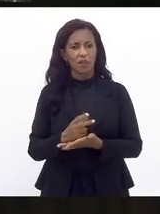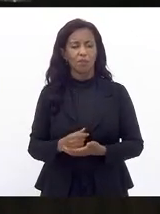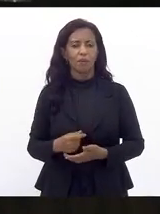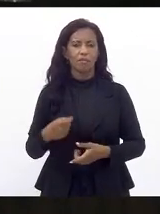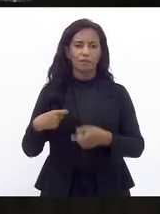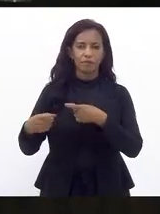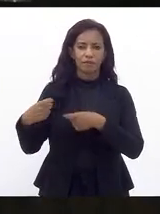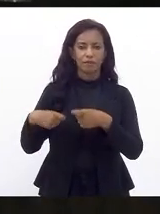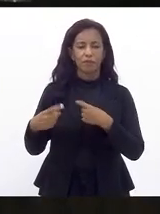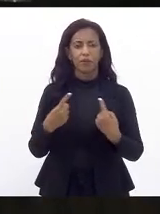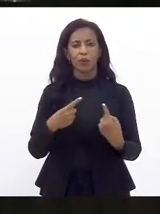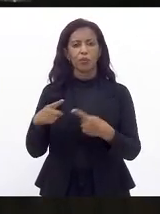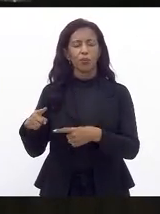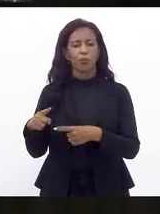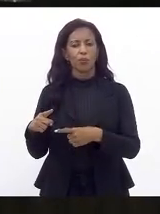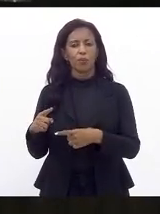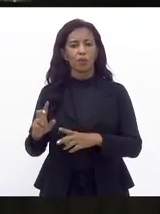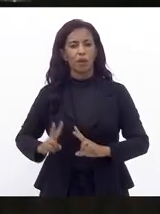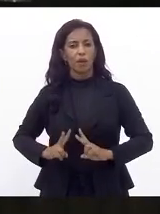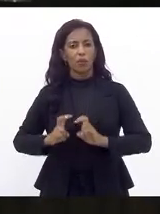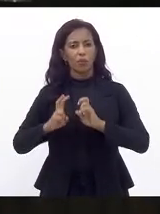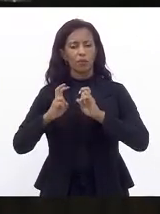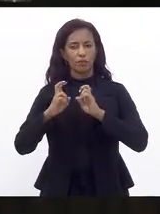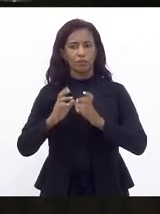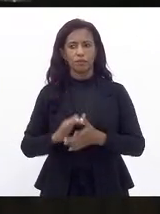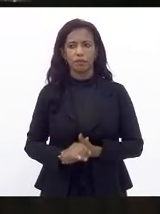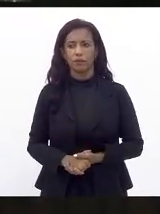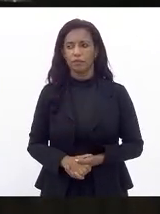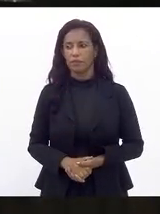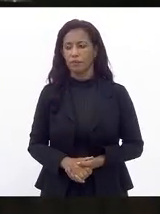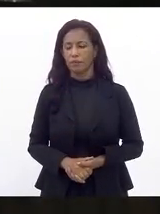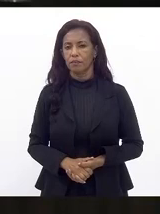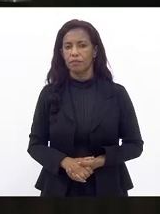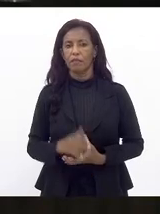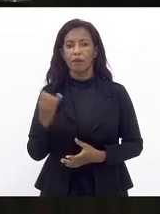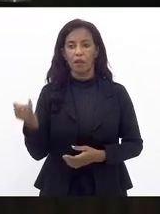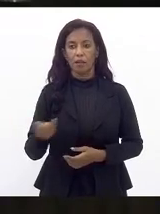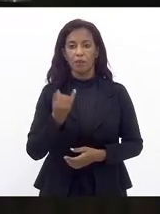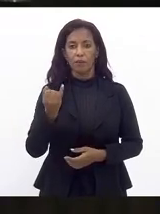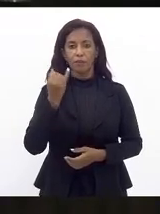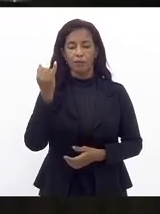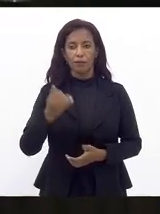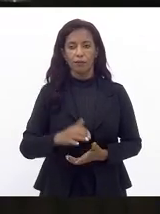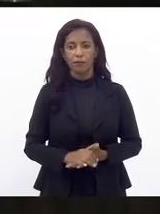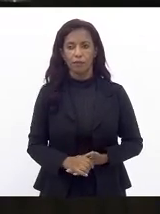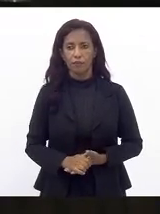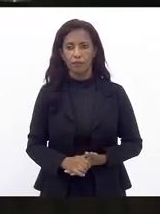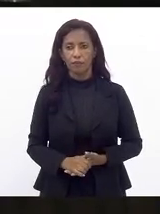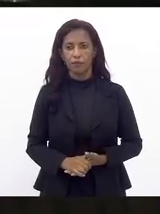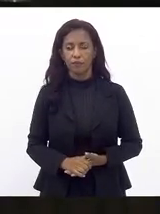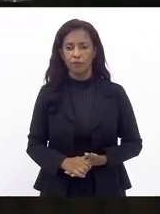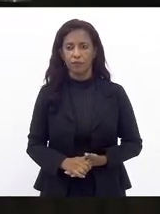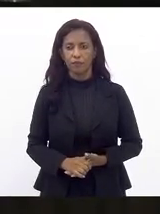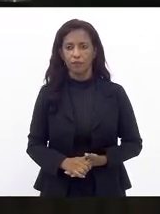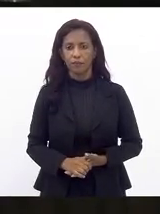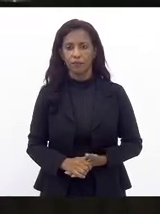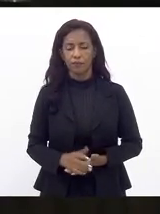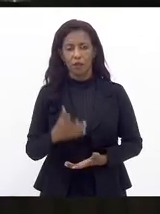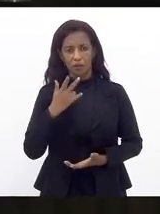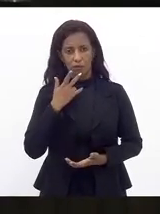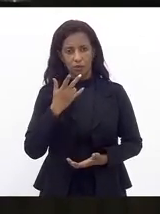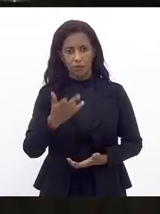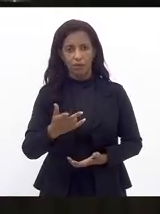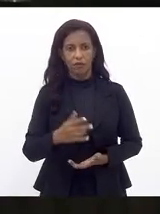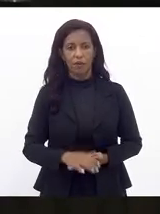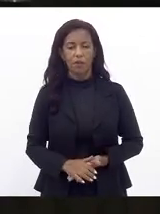nessa luta do combate ao câncer de mama. É importante a ressalva de Vossa